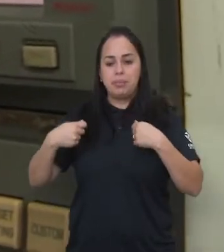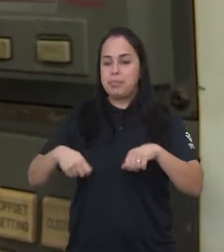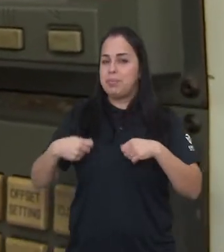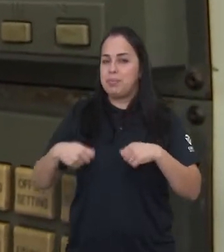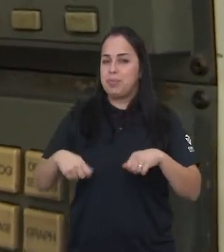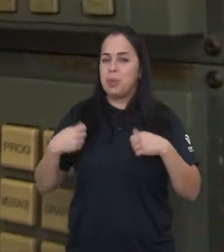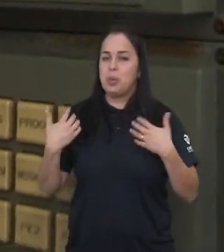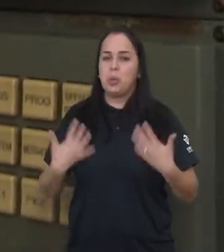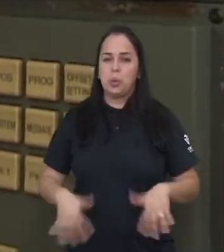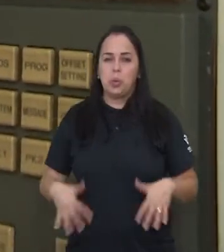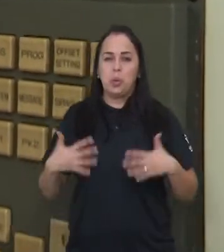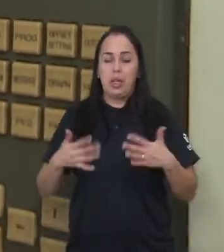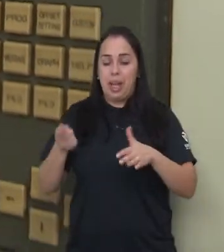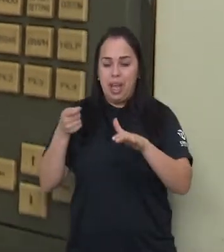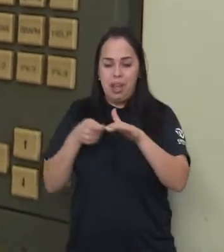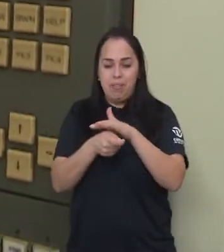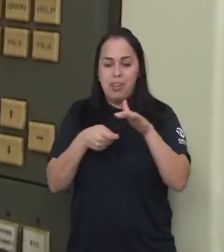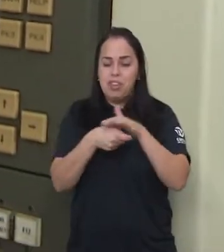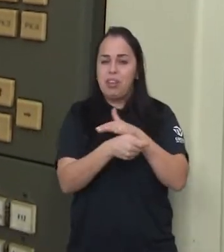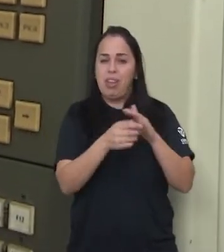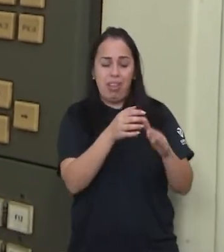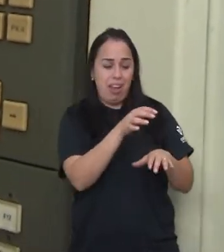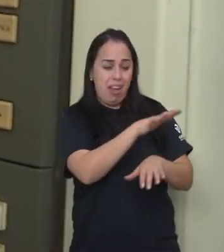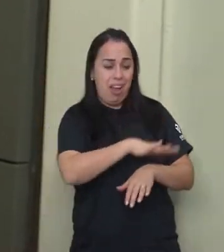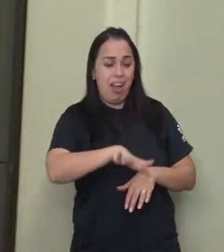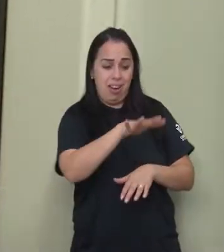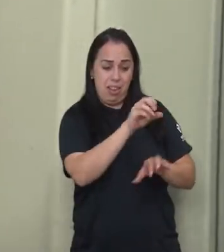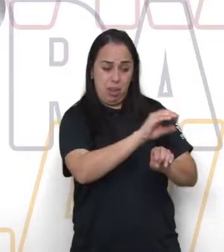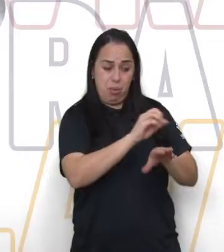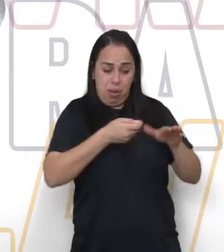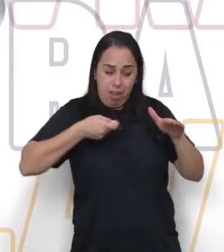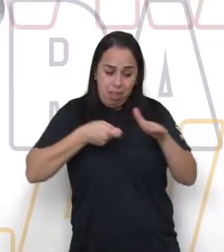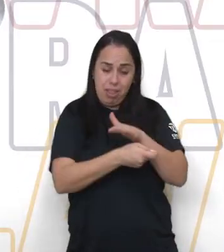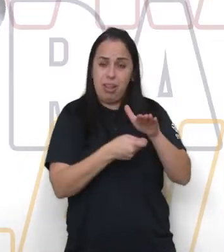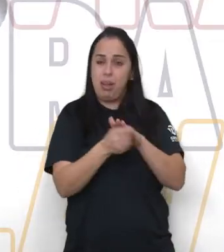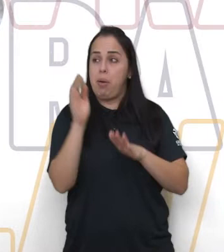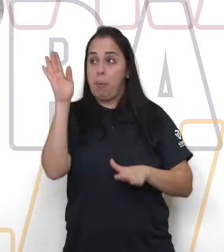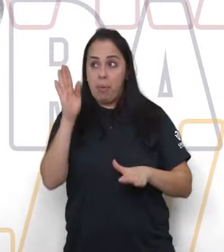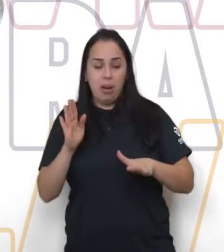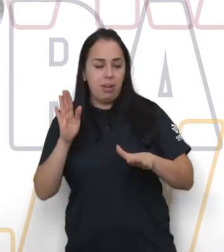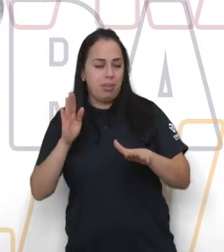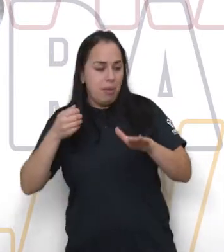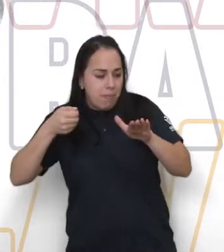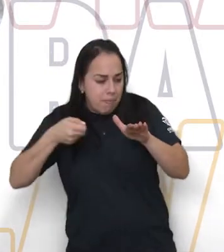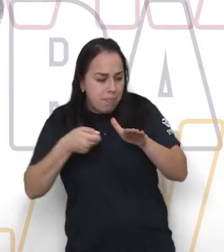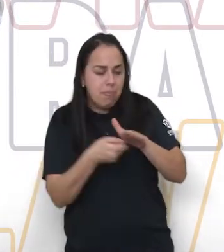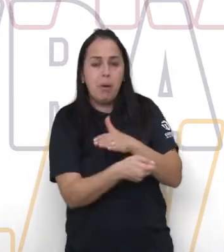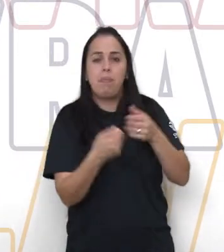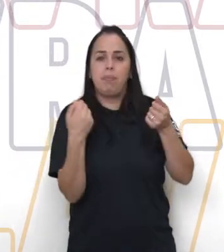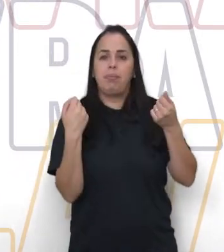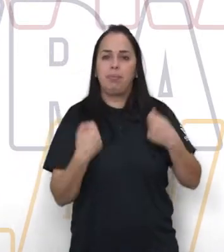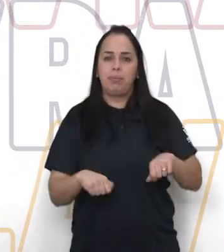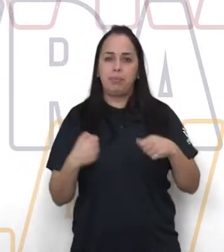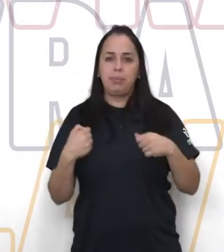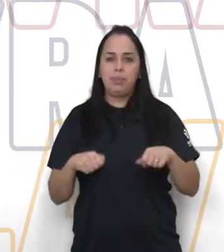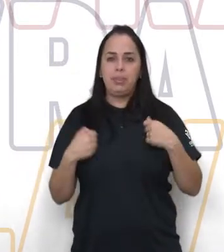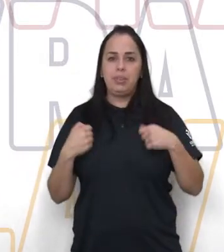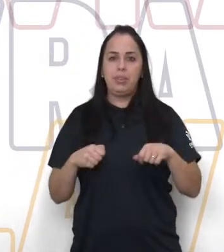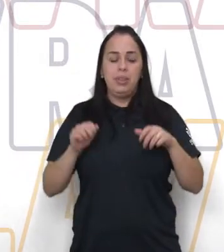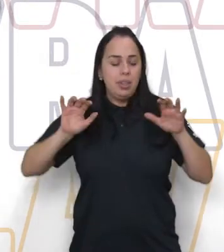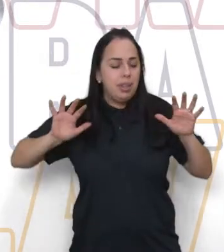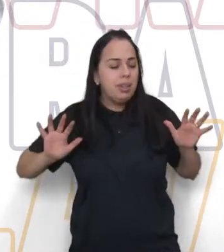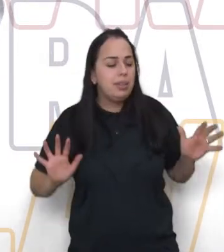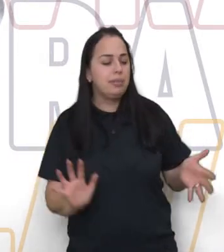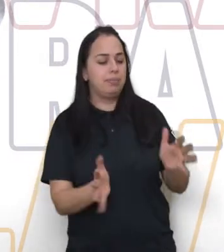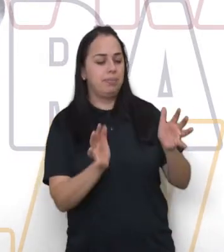precisamos muito muito muito investir em educação muito O Brasil precisa ter uma agenda que